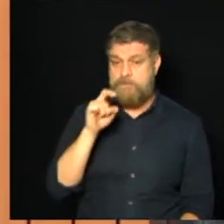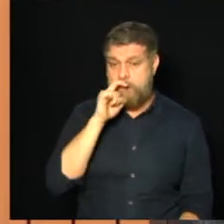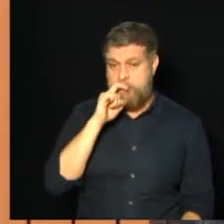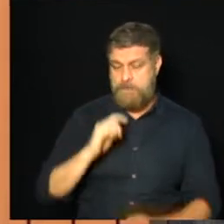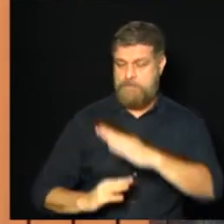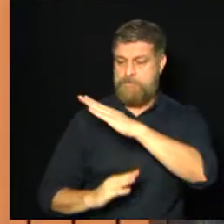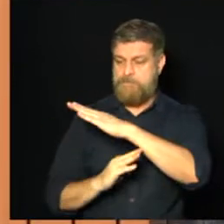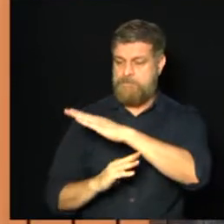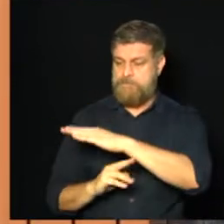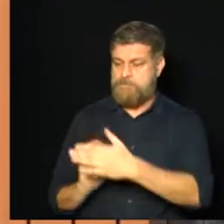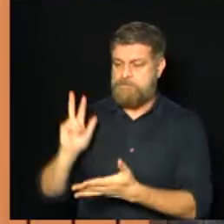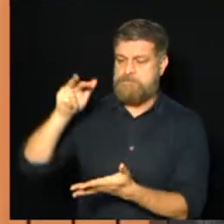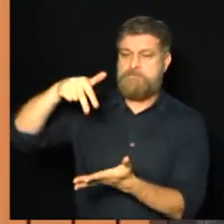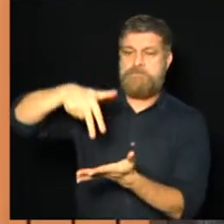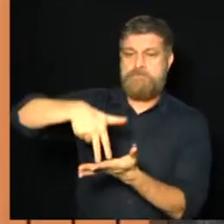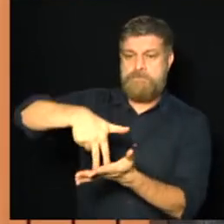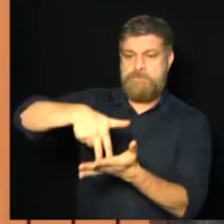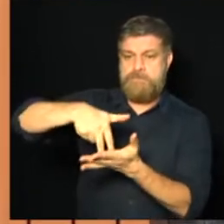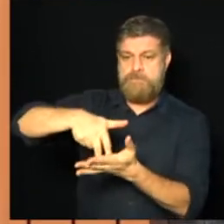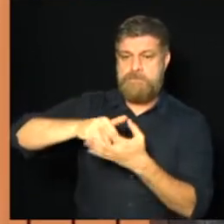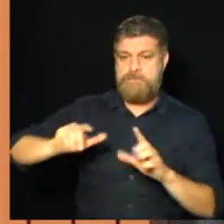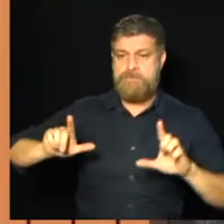Campinas, o vereador José Carlos.